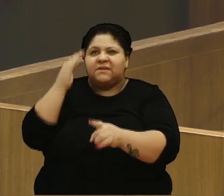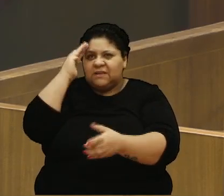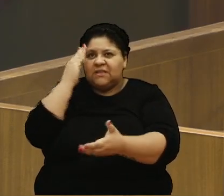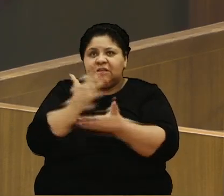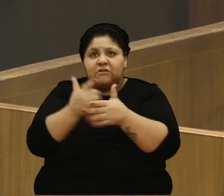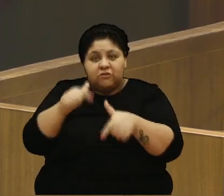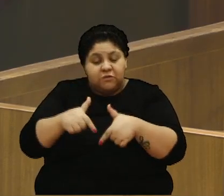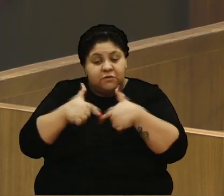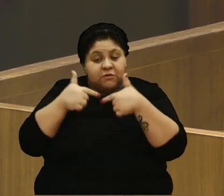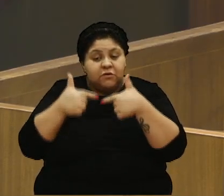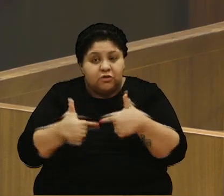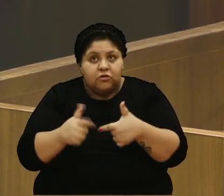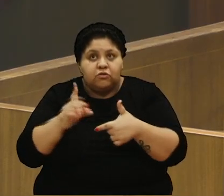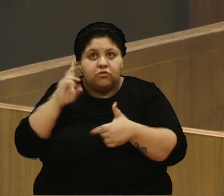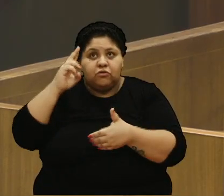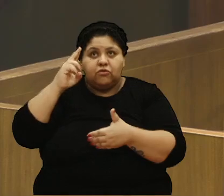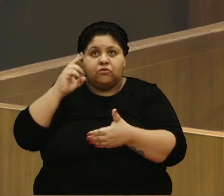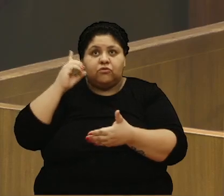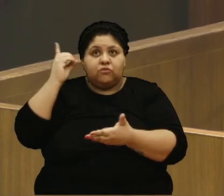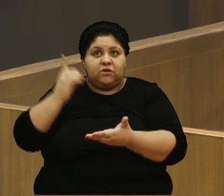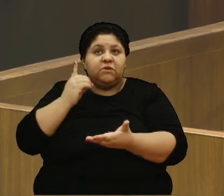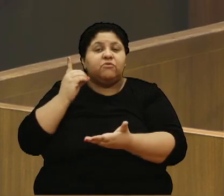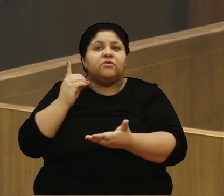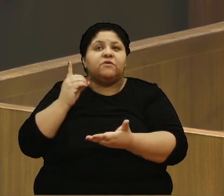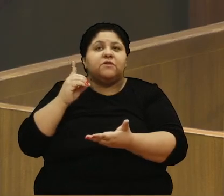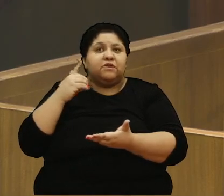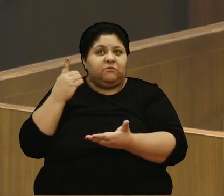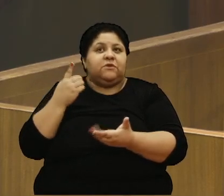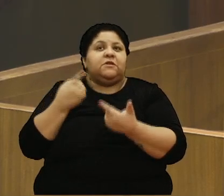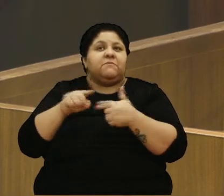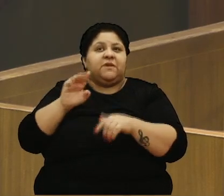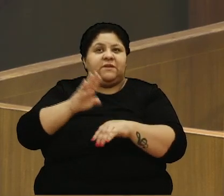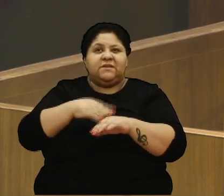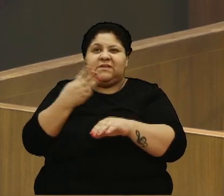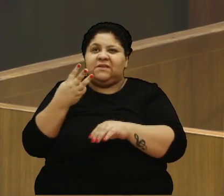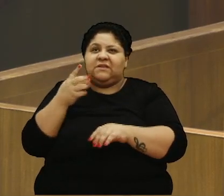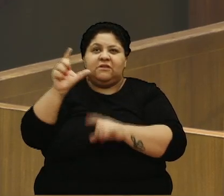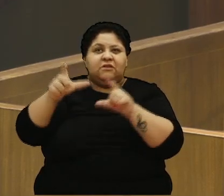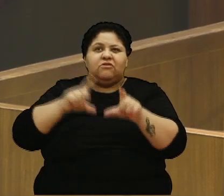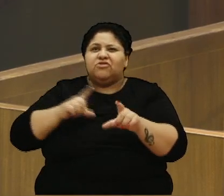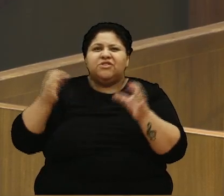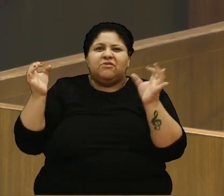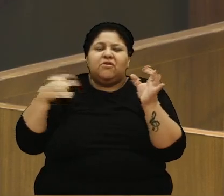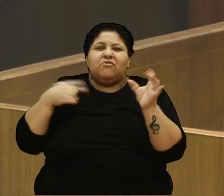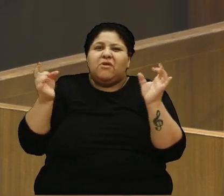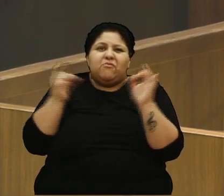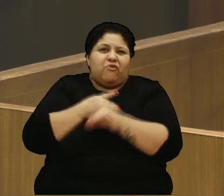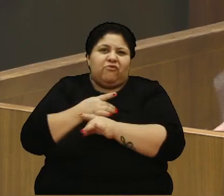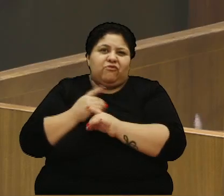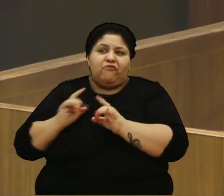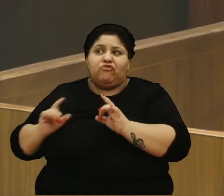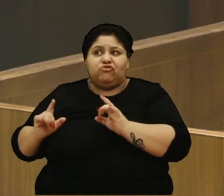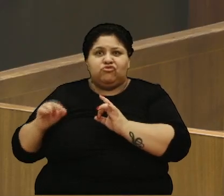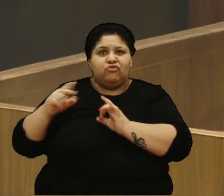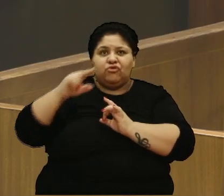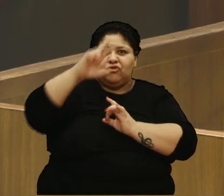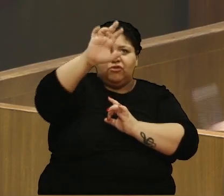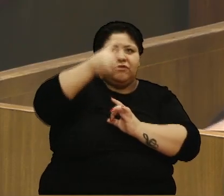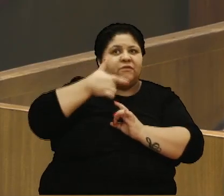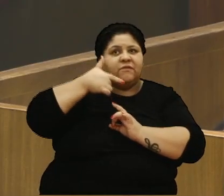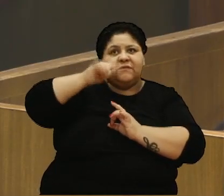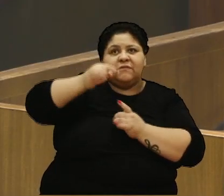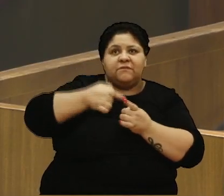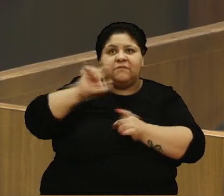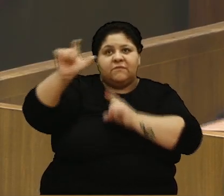mais 3 pessoas. Eu não tive coragem de subir lá, era de madrugada. Eu não fui porque eu não tinha preparo. Eu achei, não, eu não vou subir até lá. Não fui. Mas